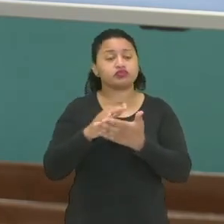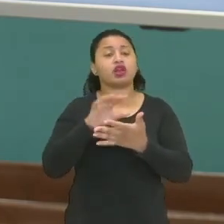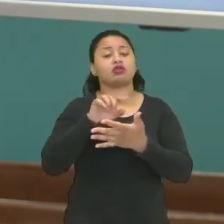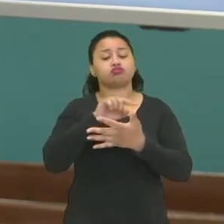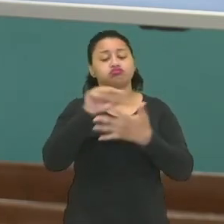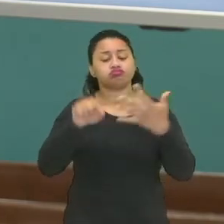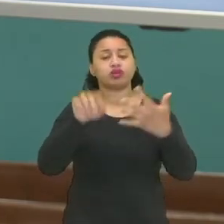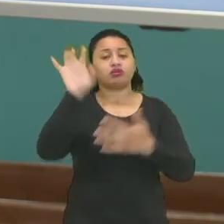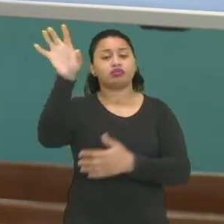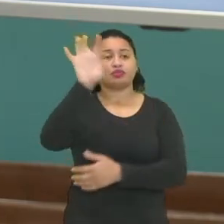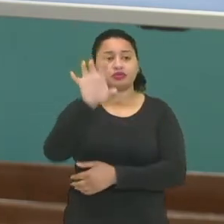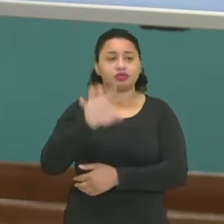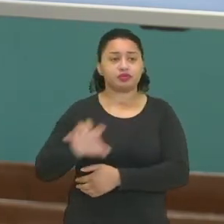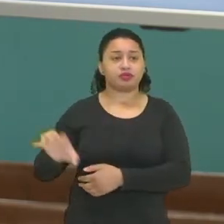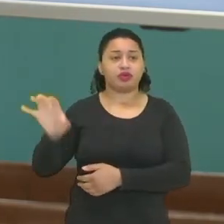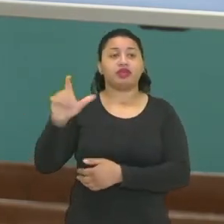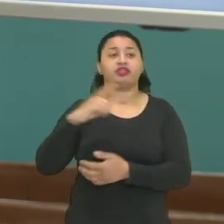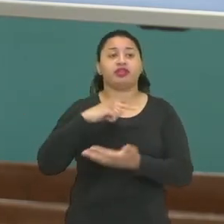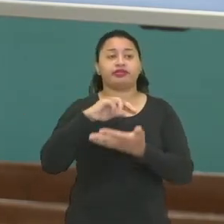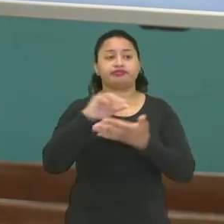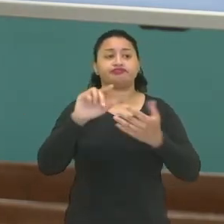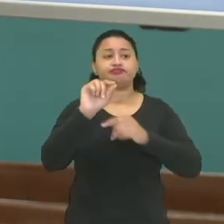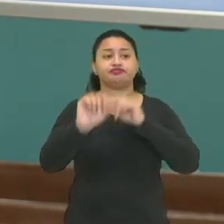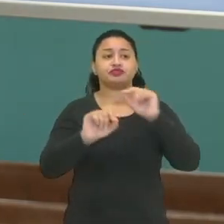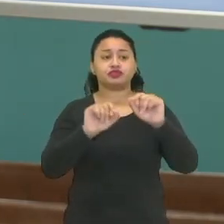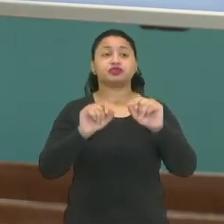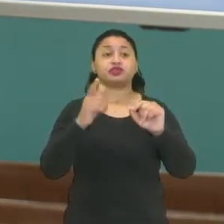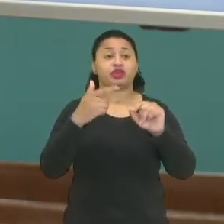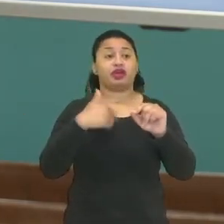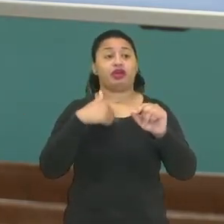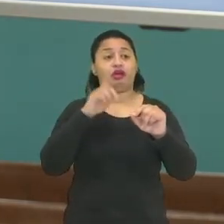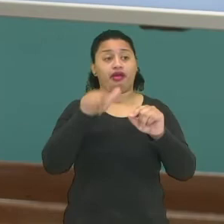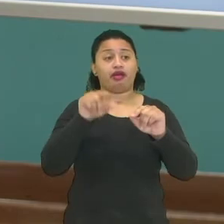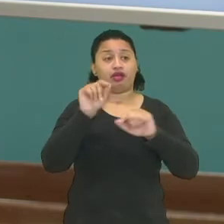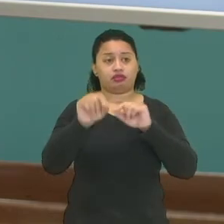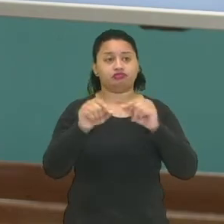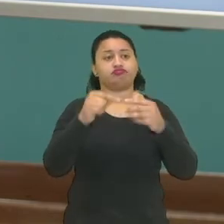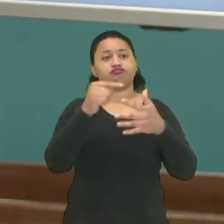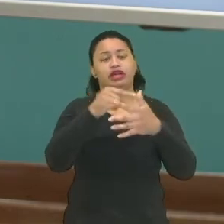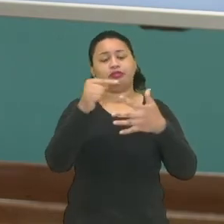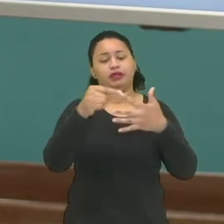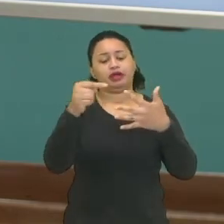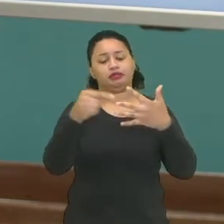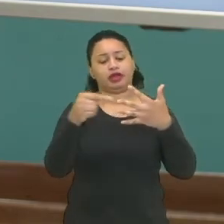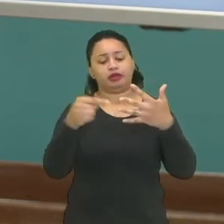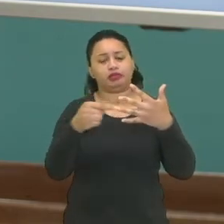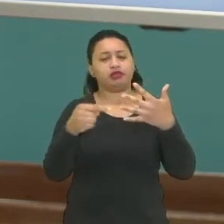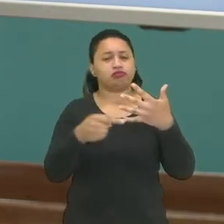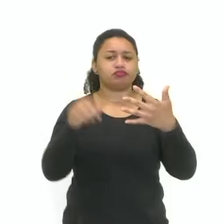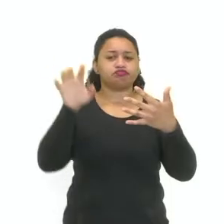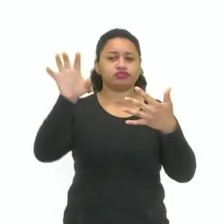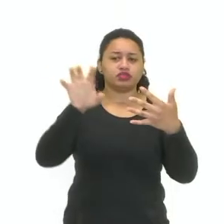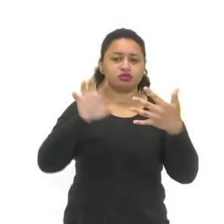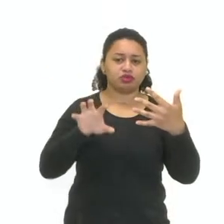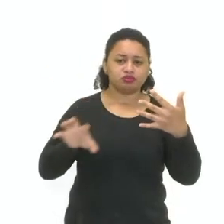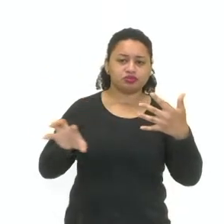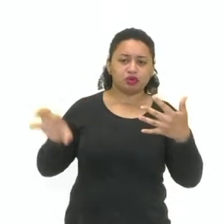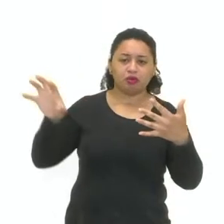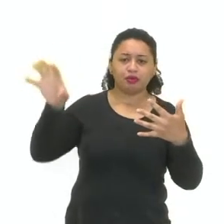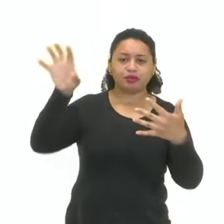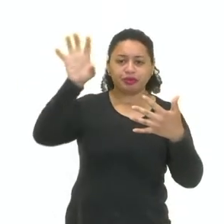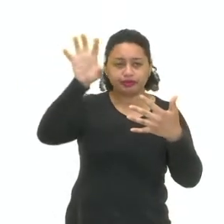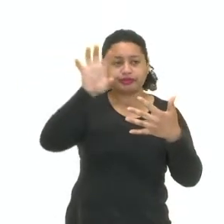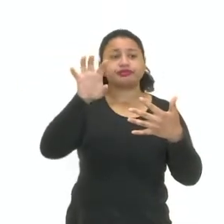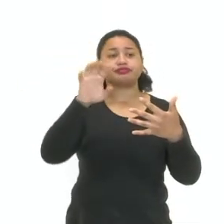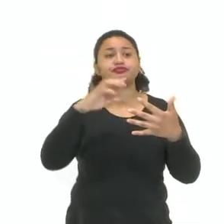regiões devido a muitos critérios, como por exemplo, a África setentrional, a África ocidental, a África central, a